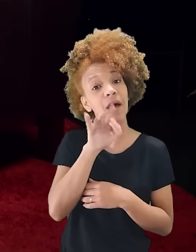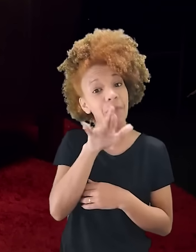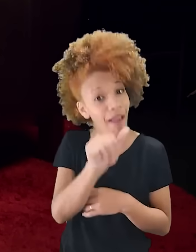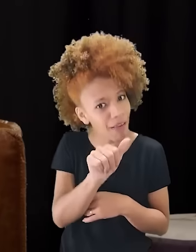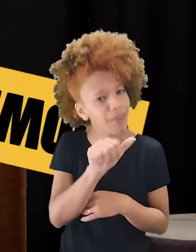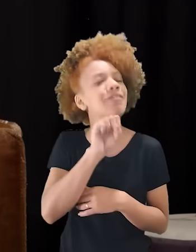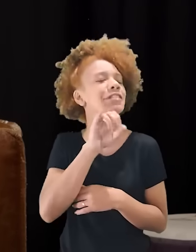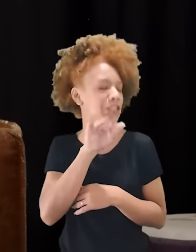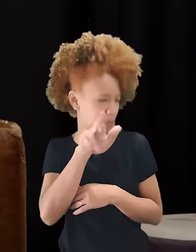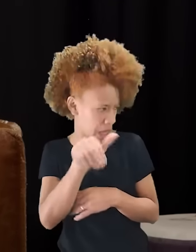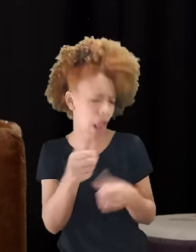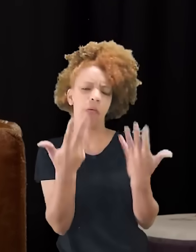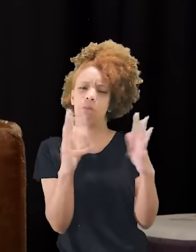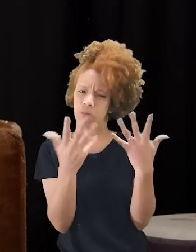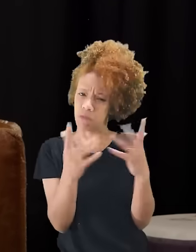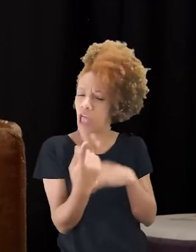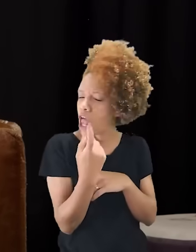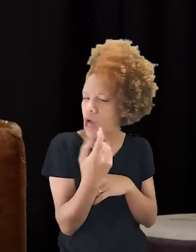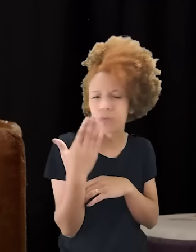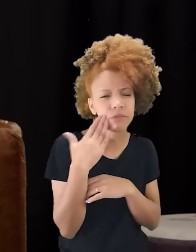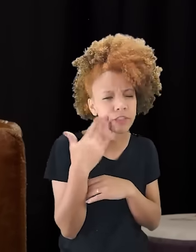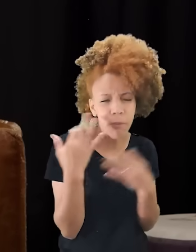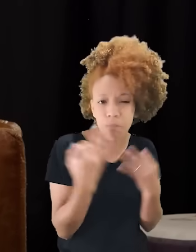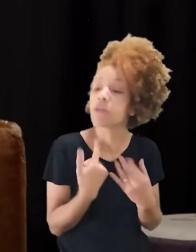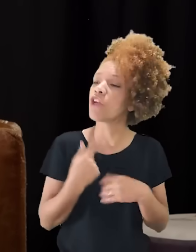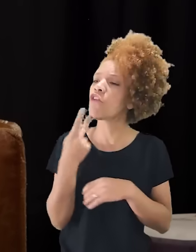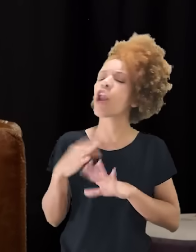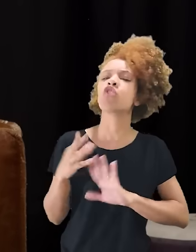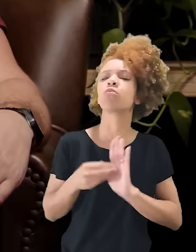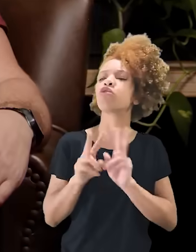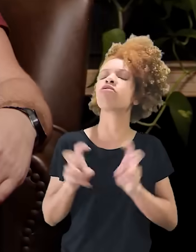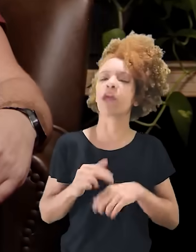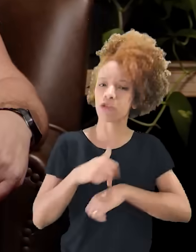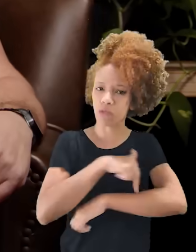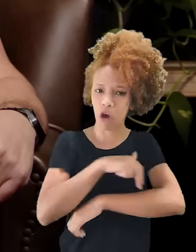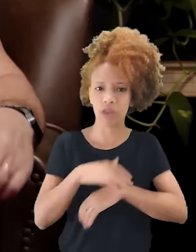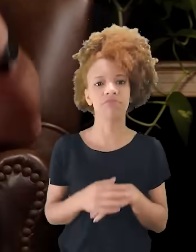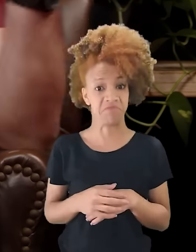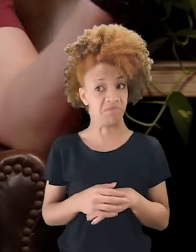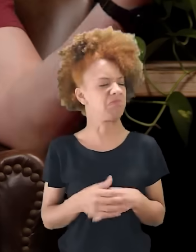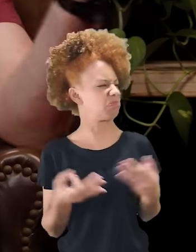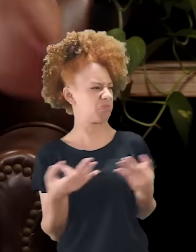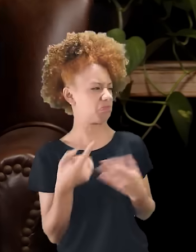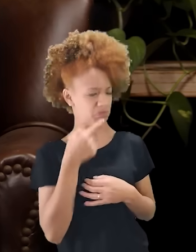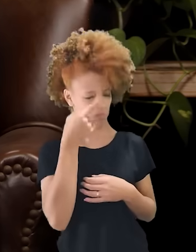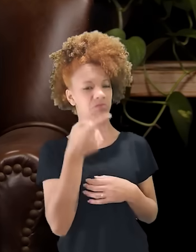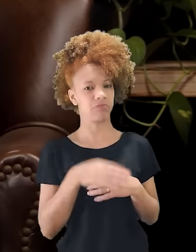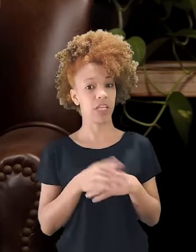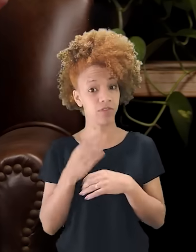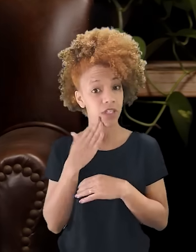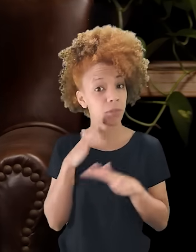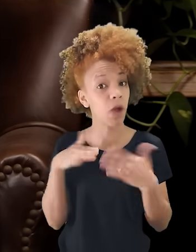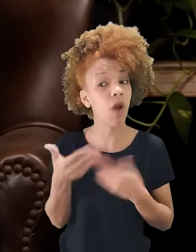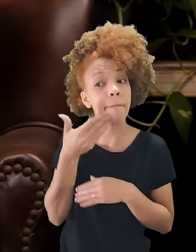que sabe ela é que eu encontrei que falou vou falar sobre todos os assuntos referentes à mod chique demais né você quer saber